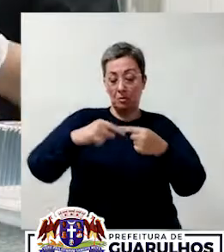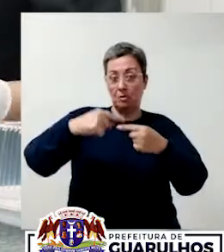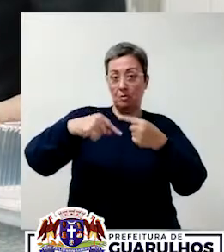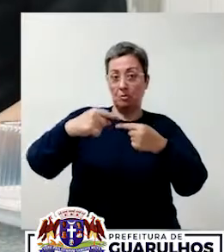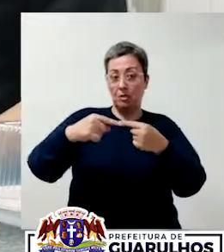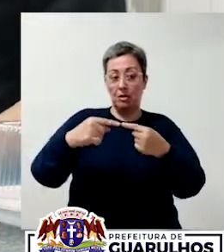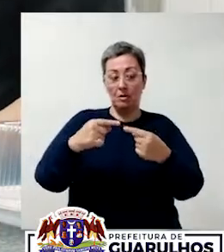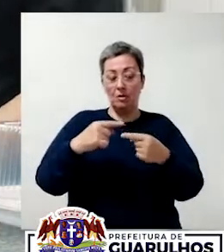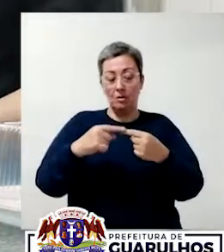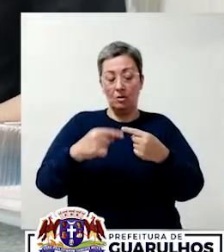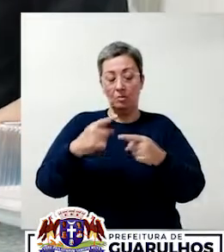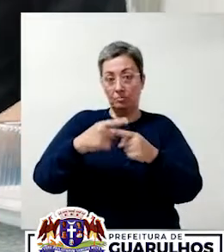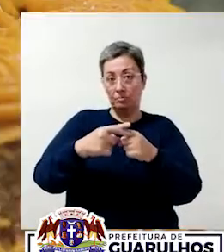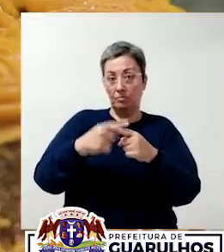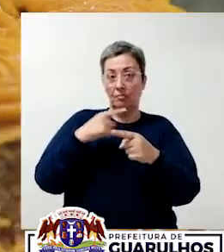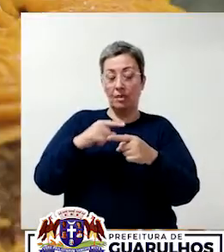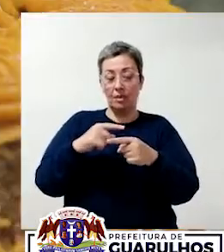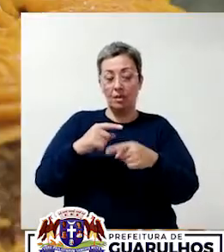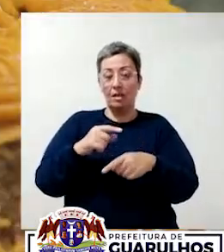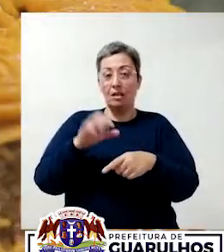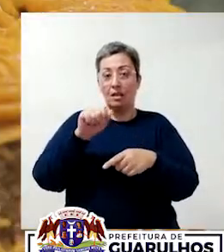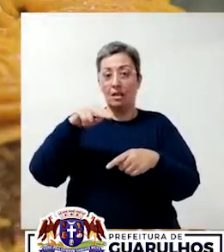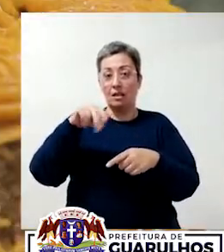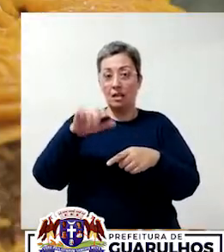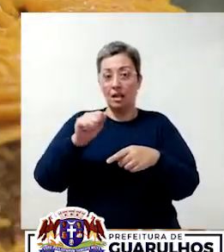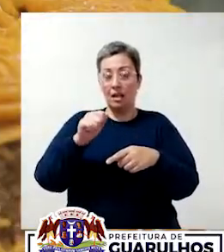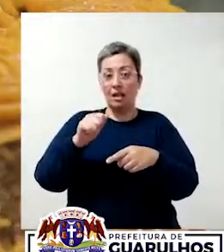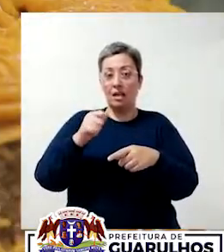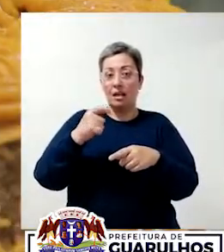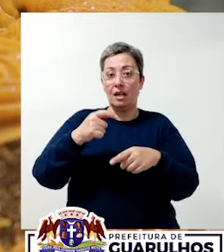A característica final sempre vai ser você que vai colocar no seu bolo.